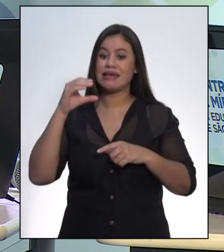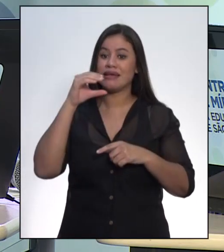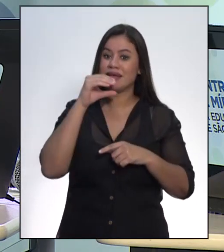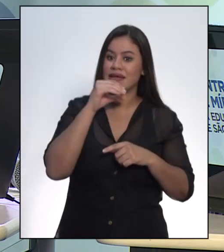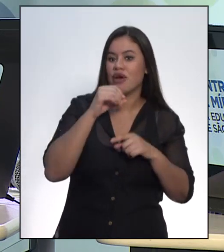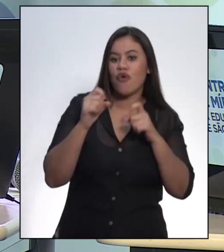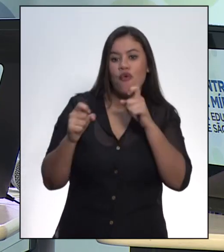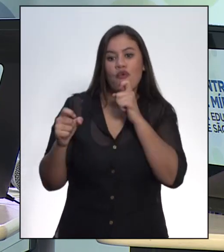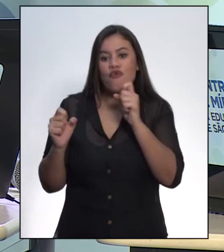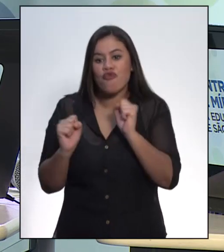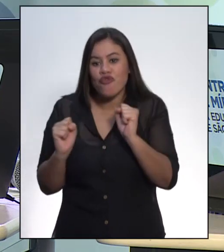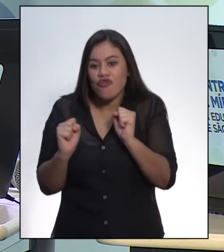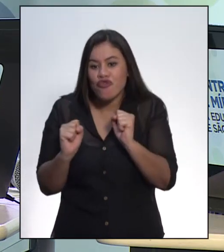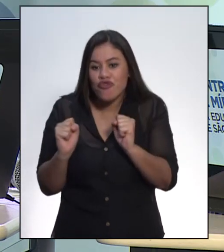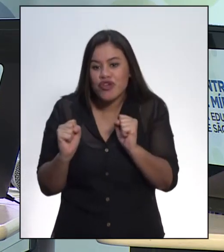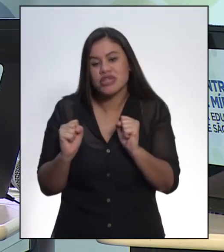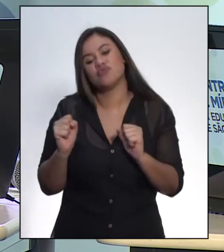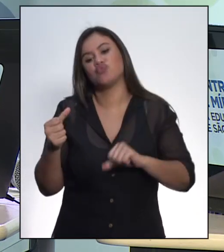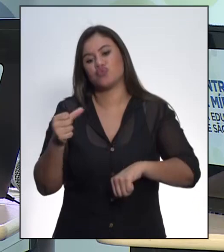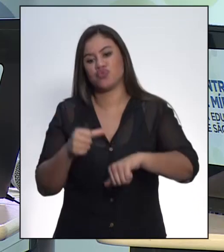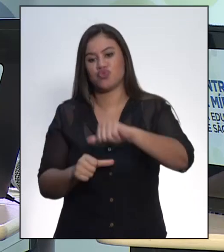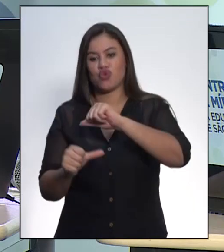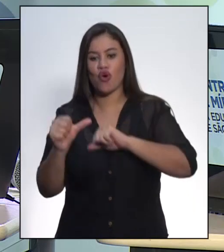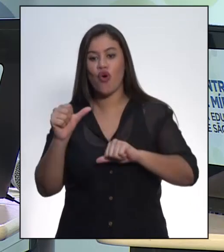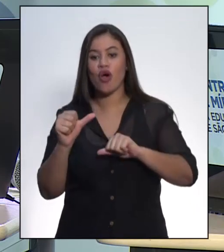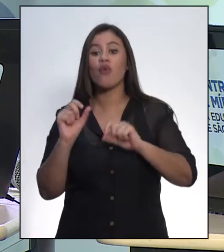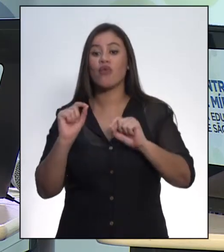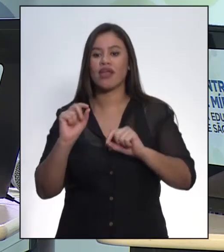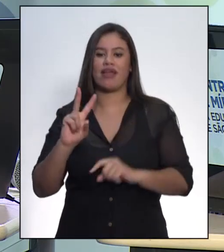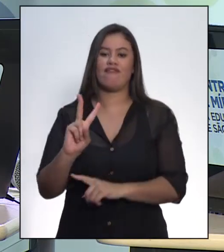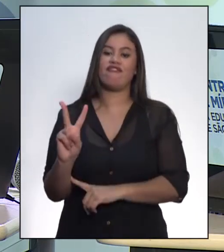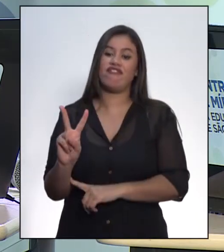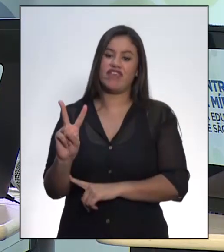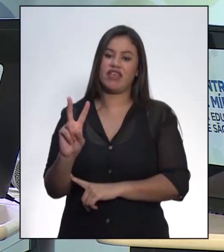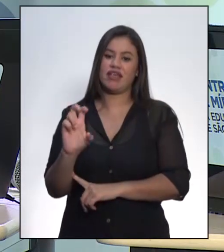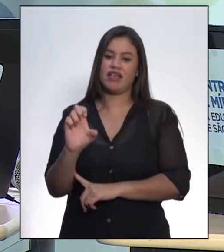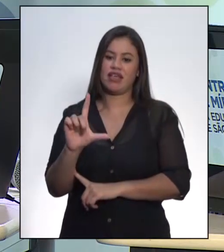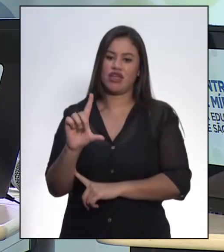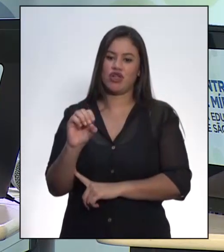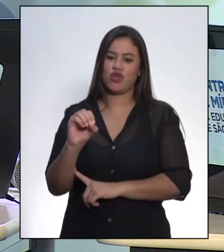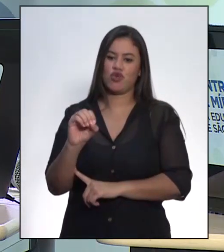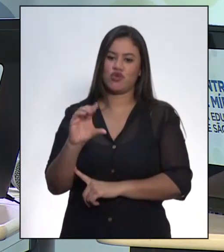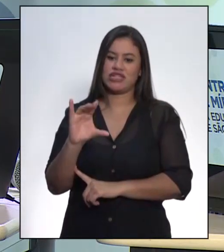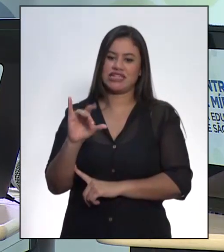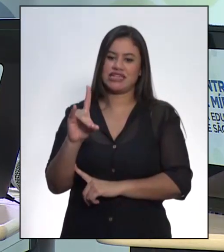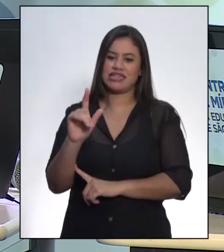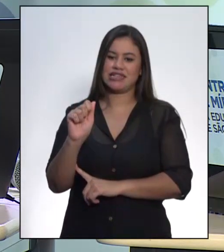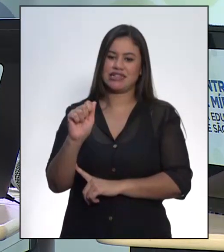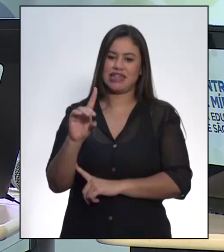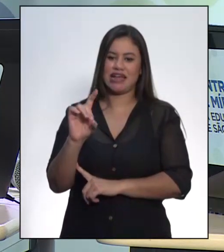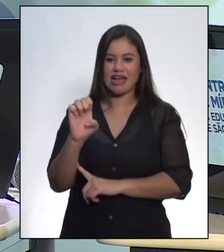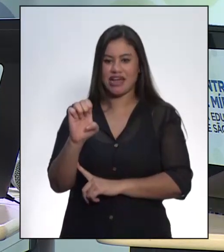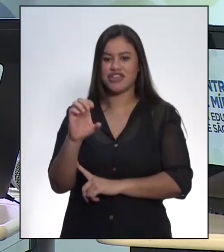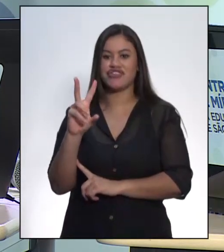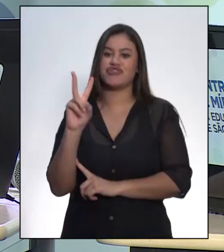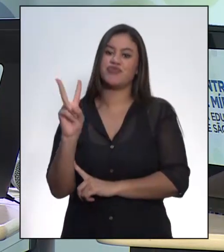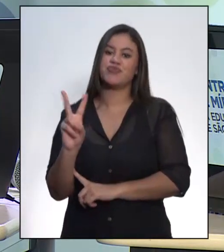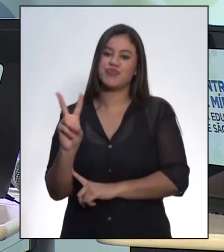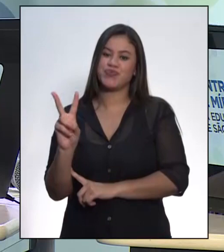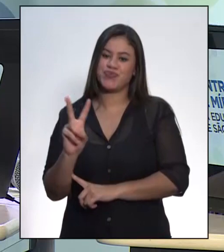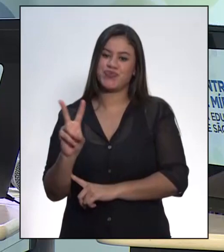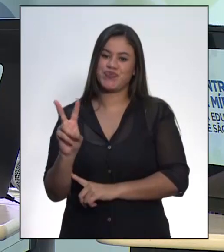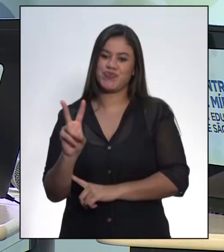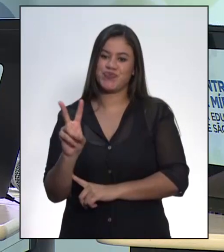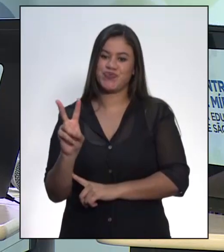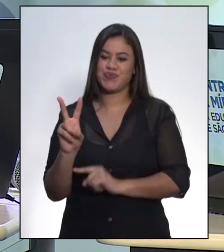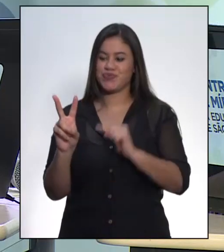e o equilíbrio químico não tem relação com a velocidade. Então, o que alterar a velocidade da nossa reação